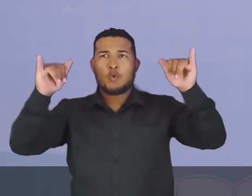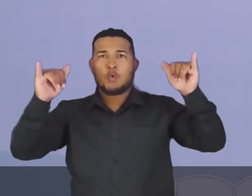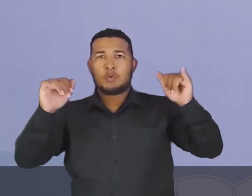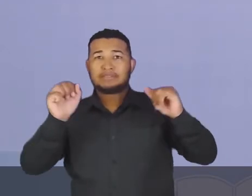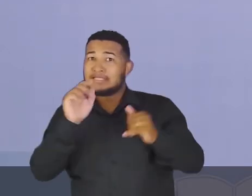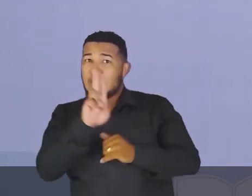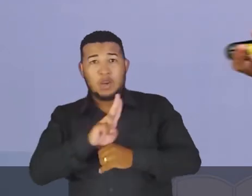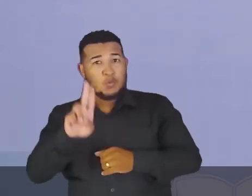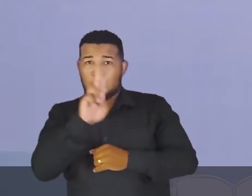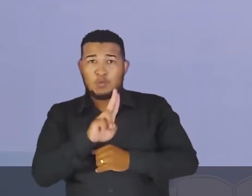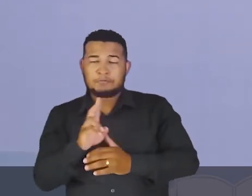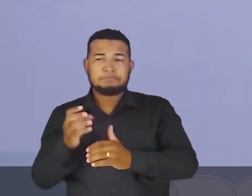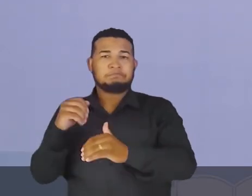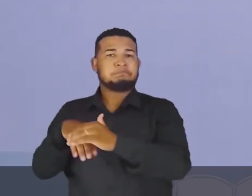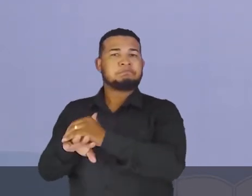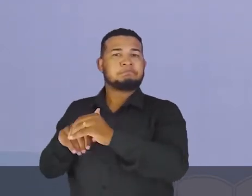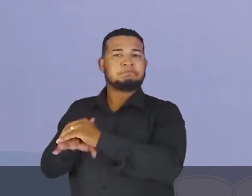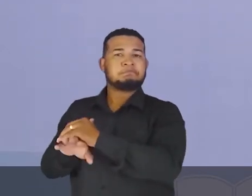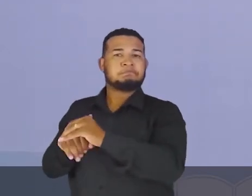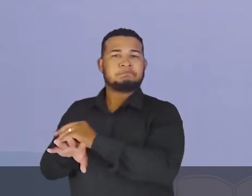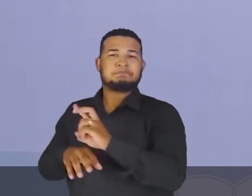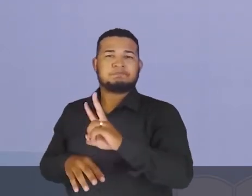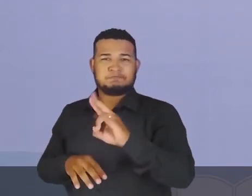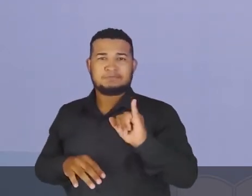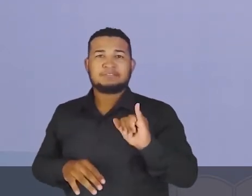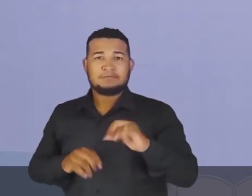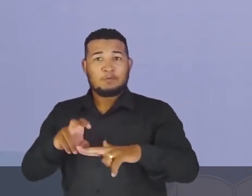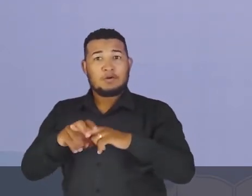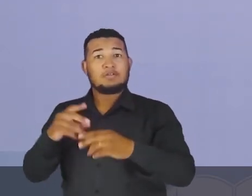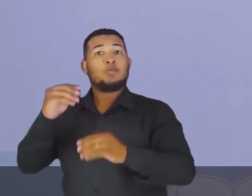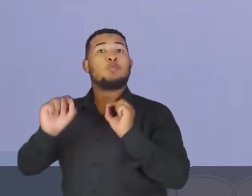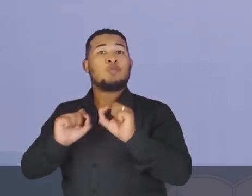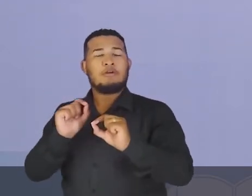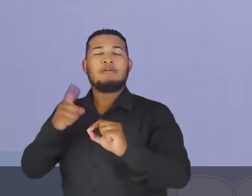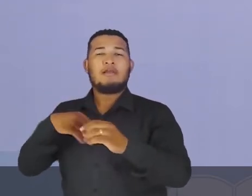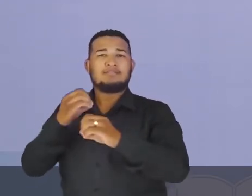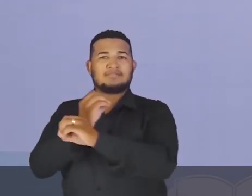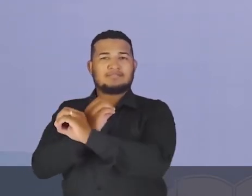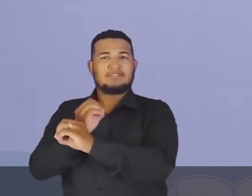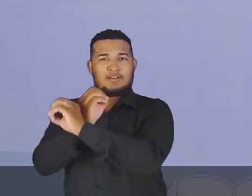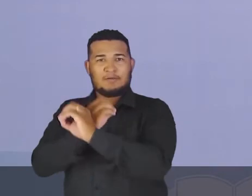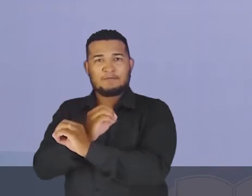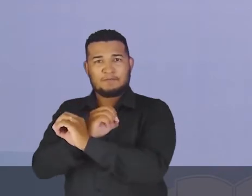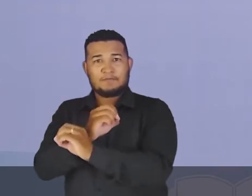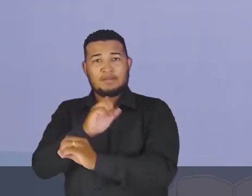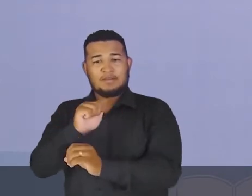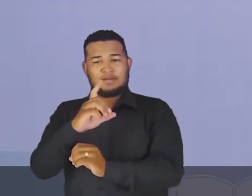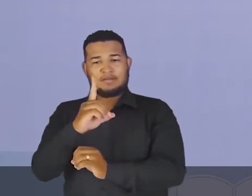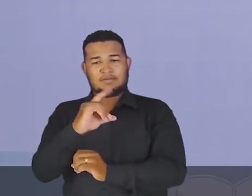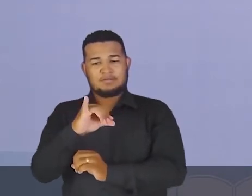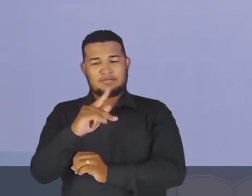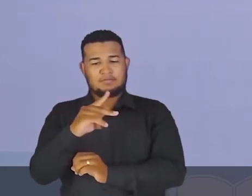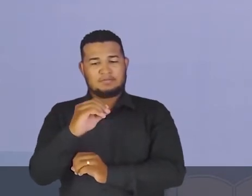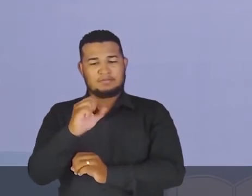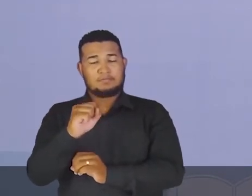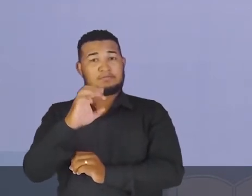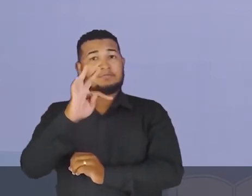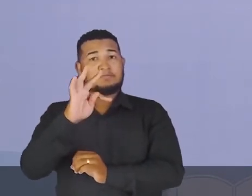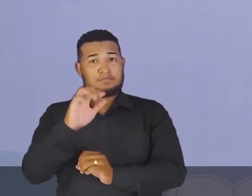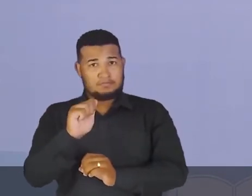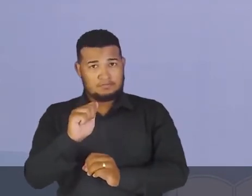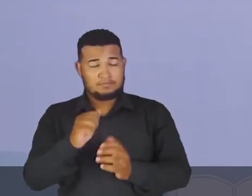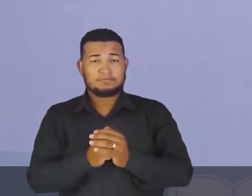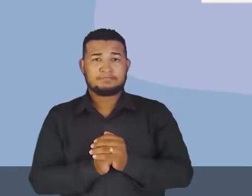energia que você não vai utilizar, ela vai ser armazenada nessas células conhecidas como adipócitos.